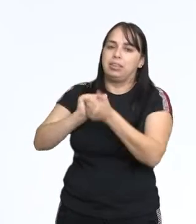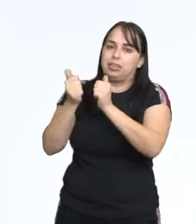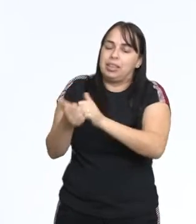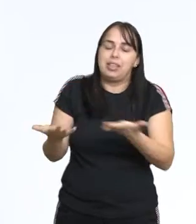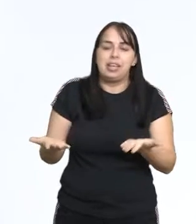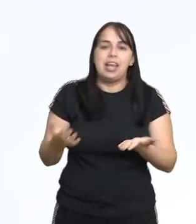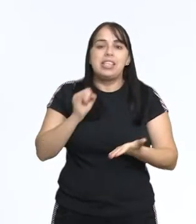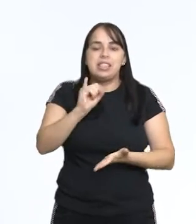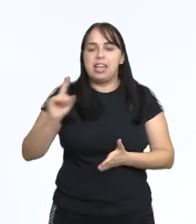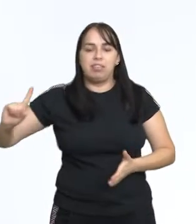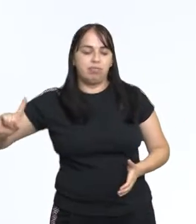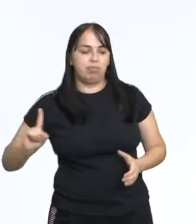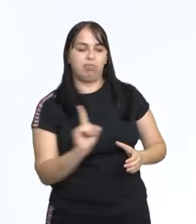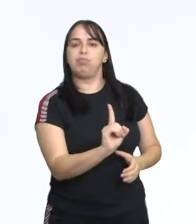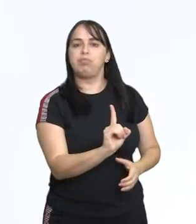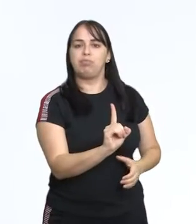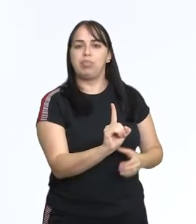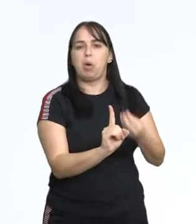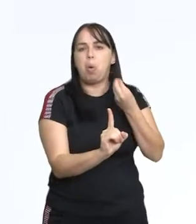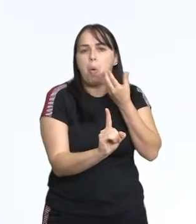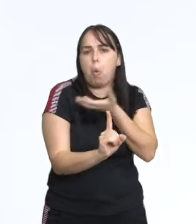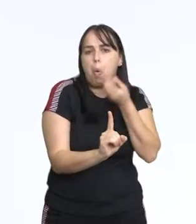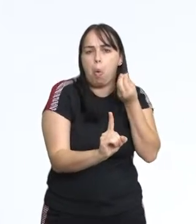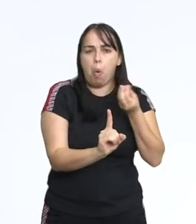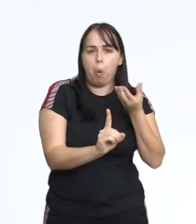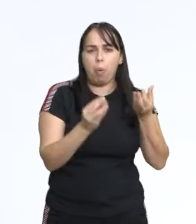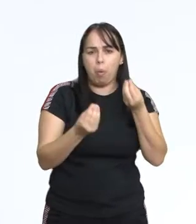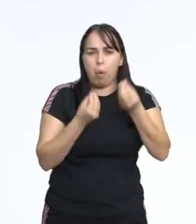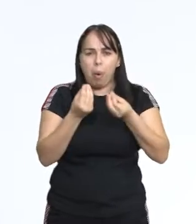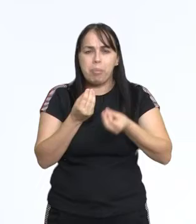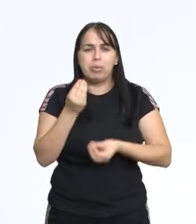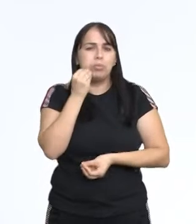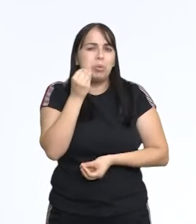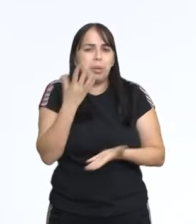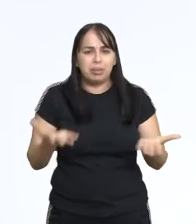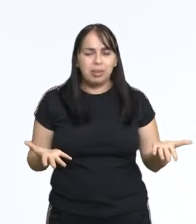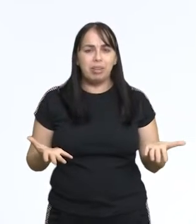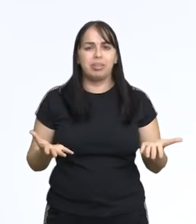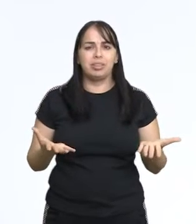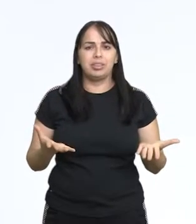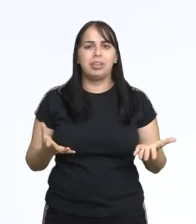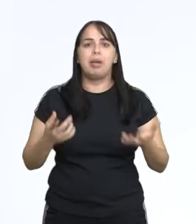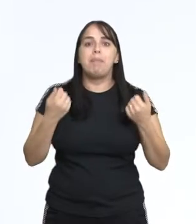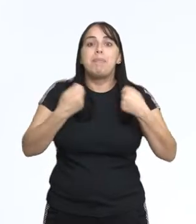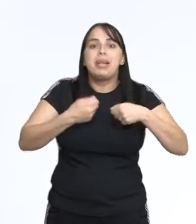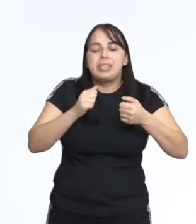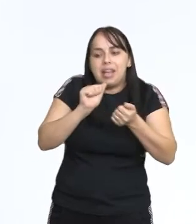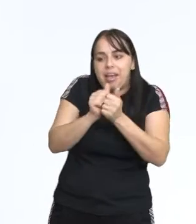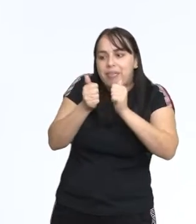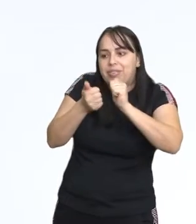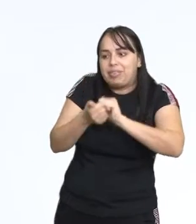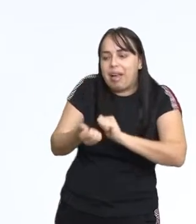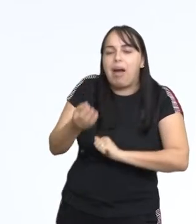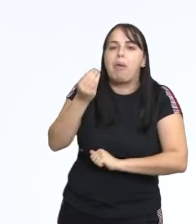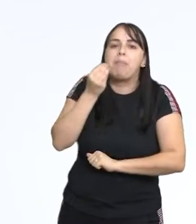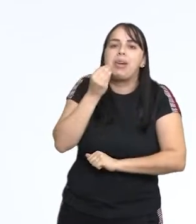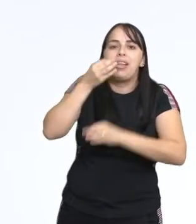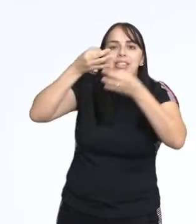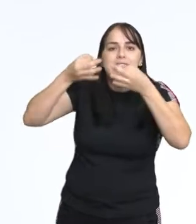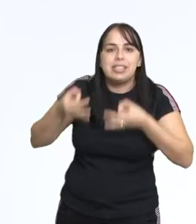você não está dando oportunidade, né? A oportunidade precisa ter olhos individualmente para